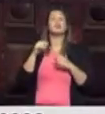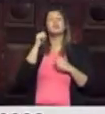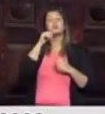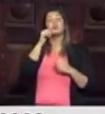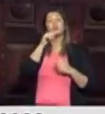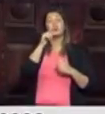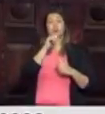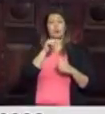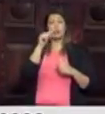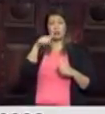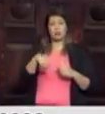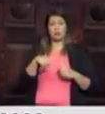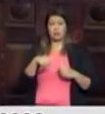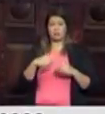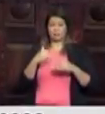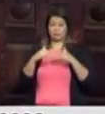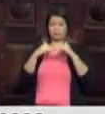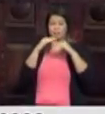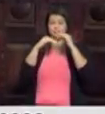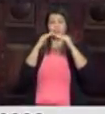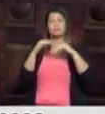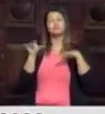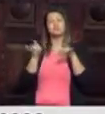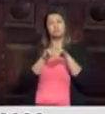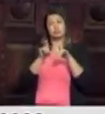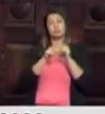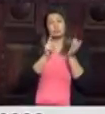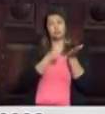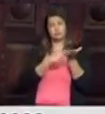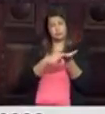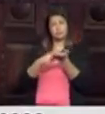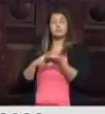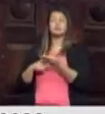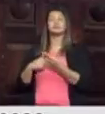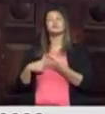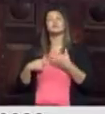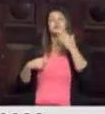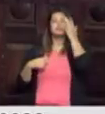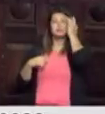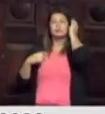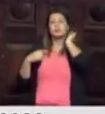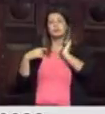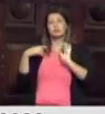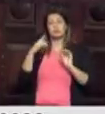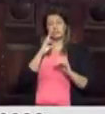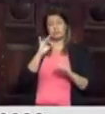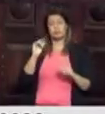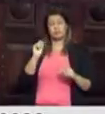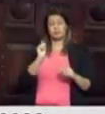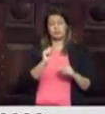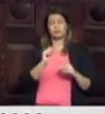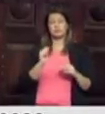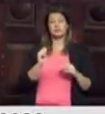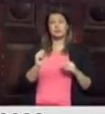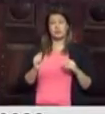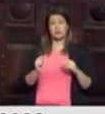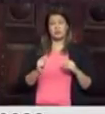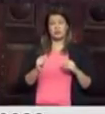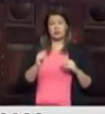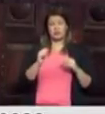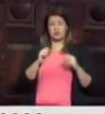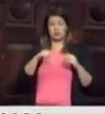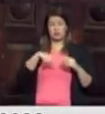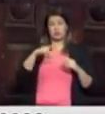contam comigo para todas essas agendas, pois a gente cabe reconhecer, esse dia existe para que nós todos e